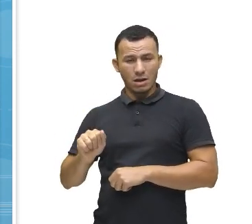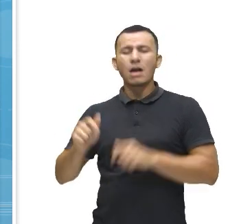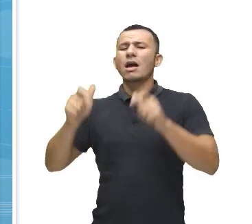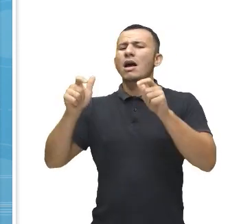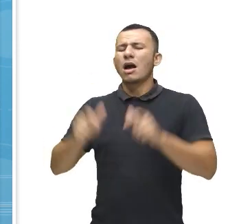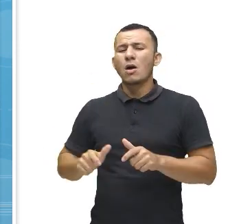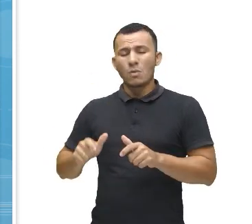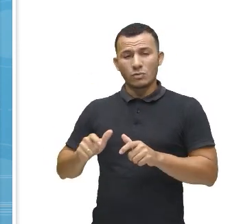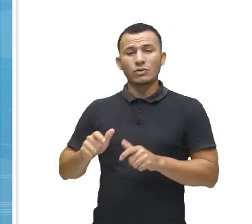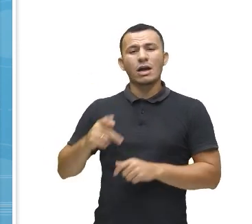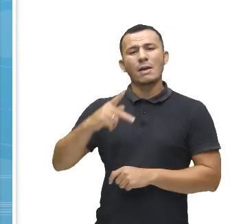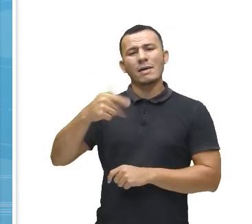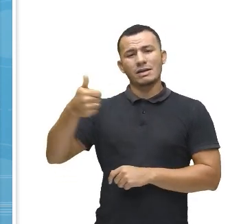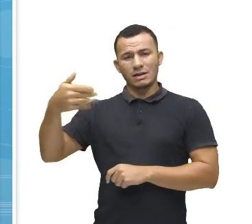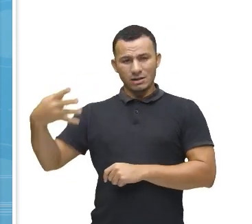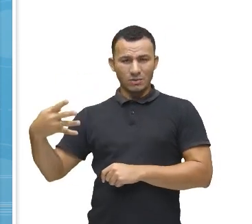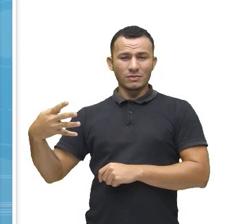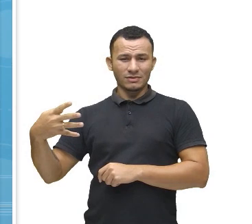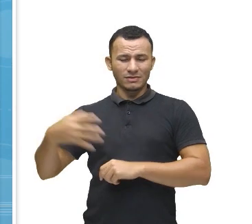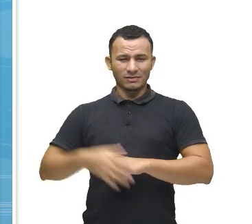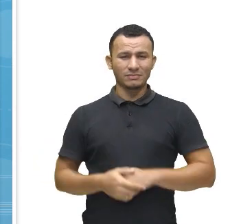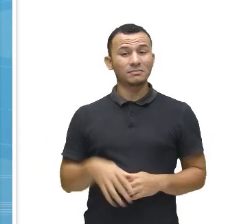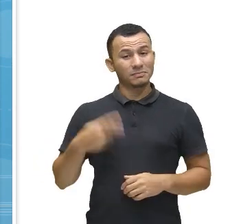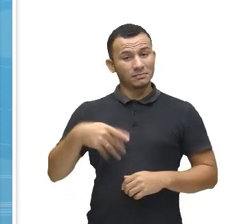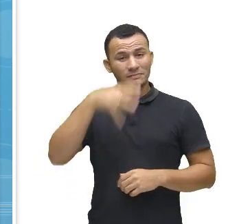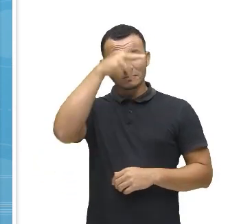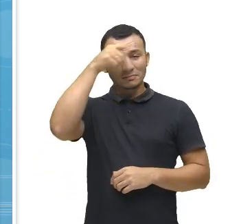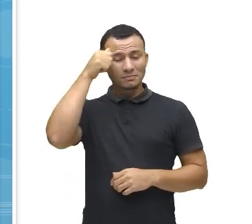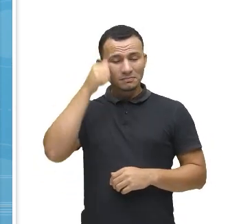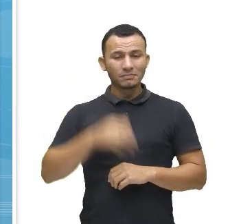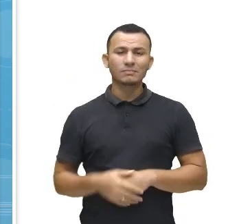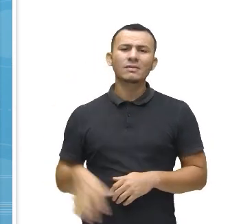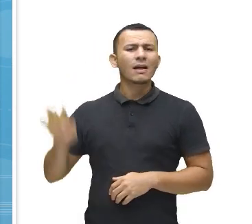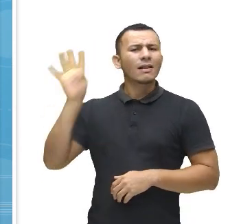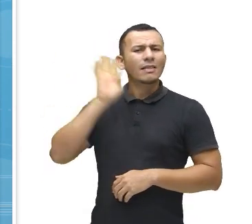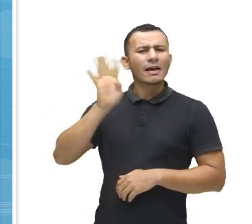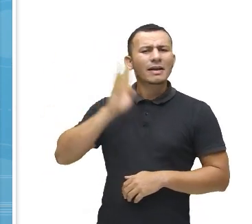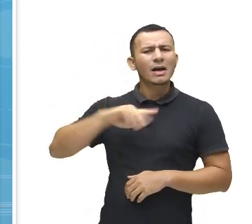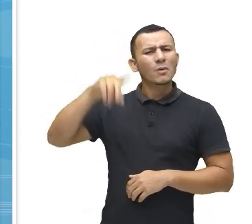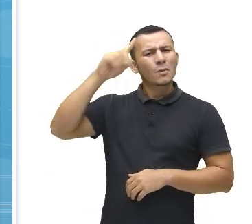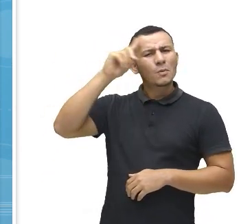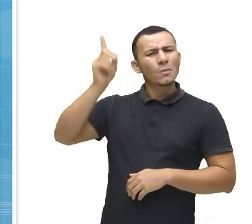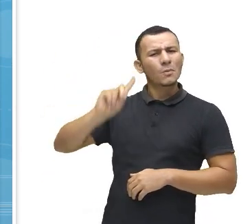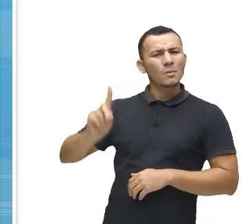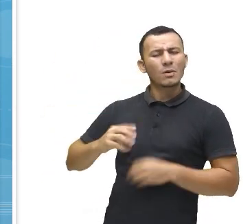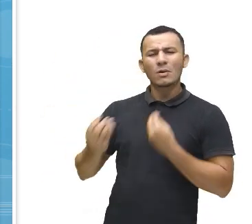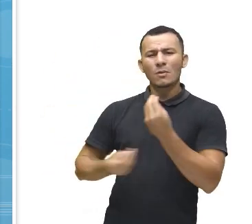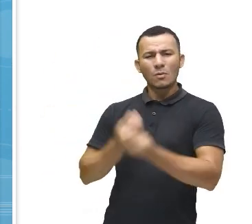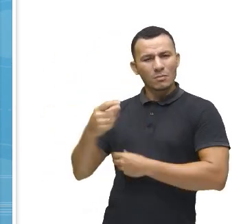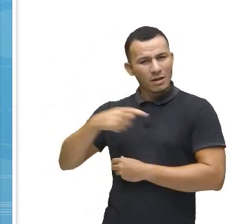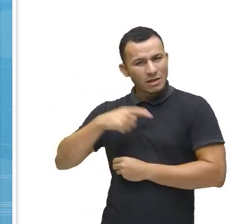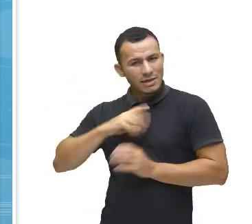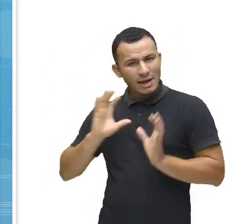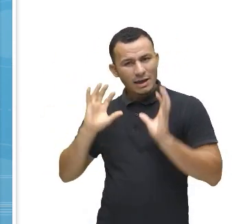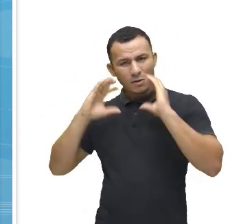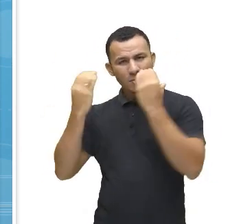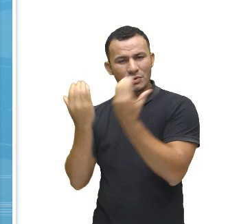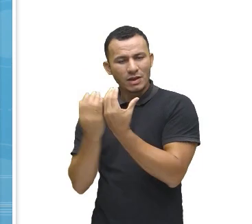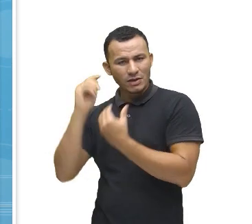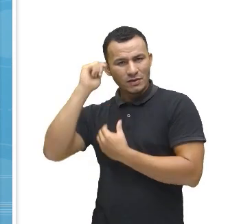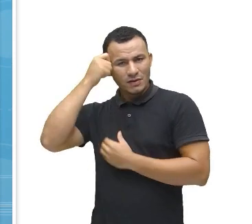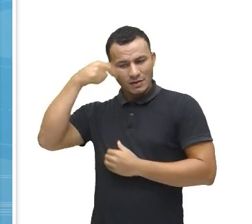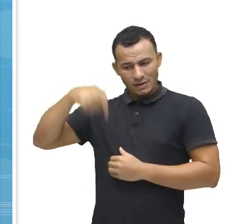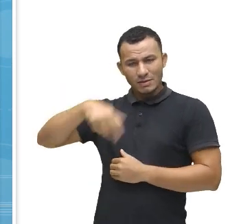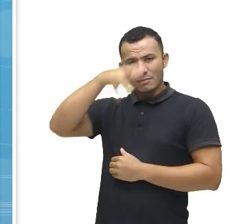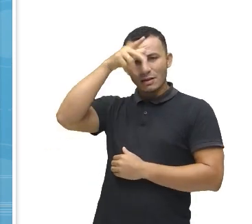bairro Praça 14. Olha só que legal, professor, não sabia disso. Existe um quilombo aqui na cidade de